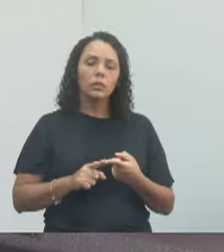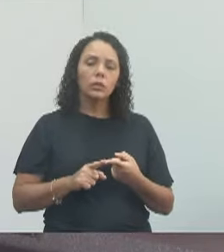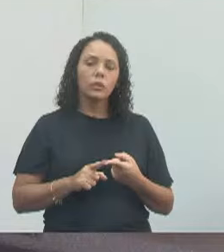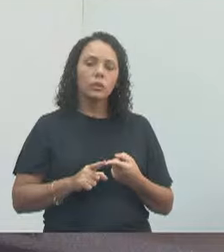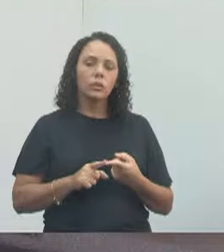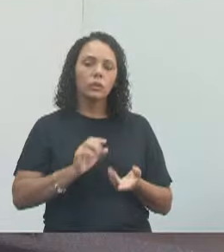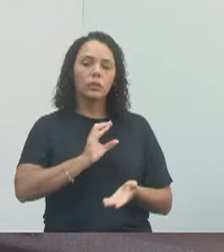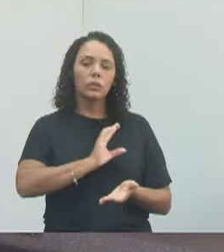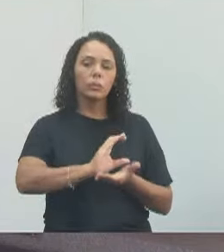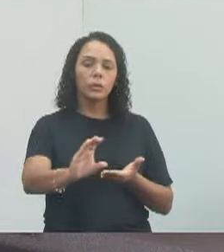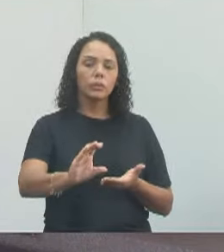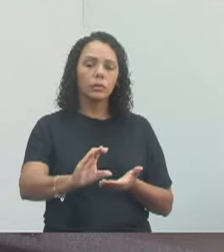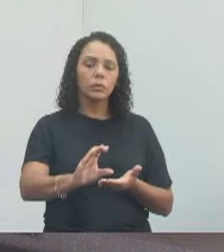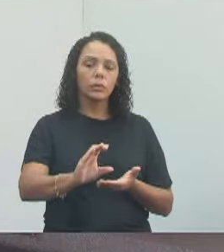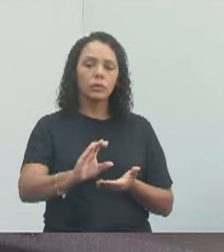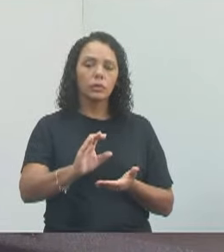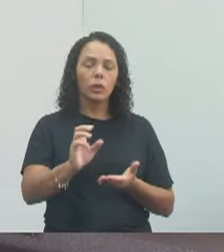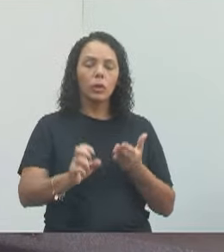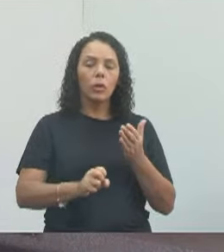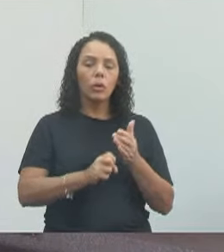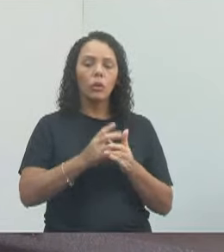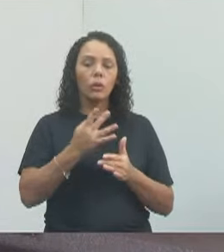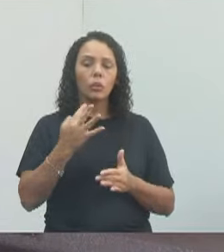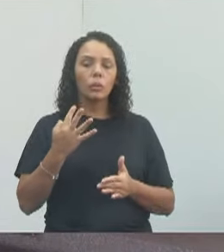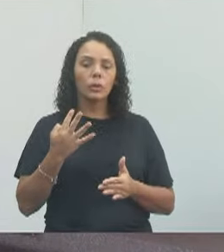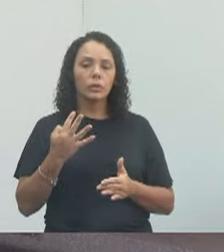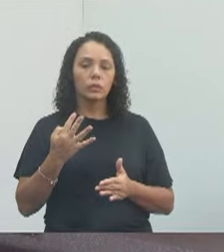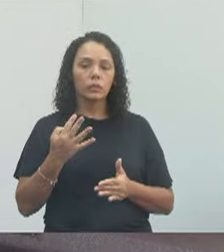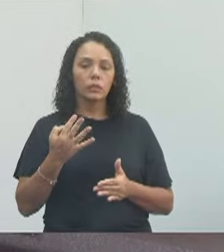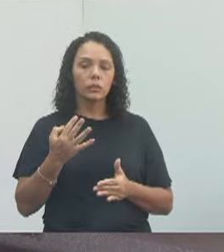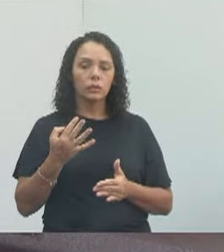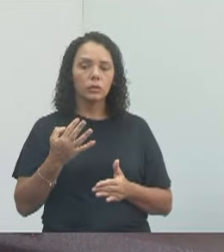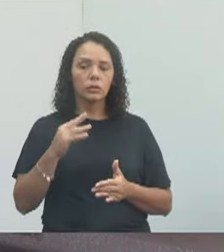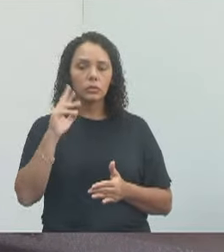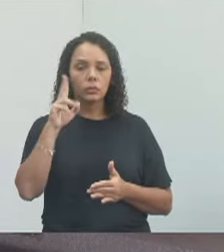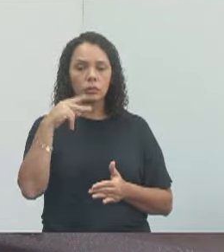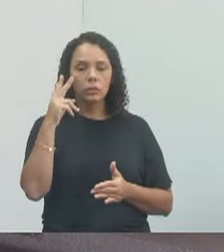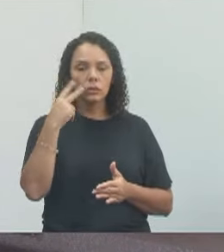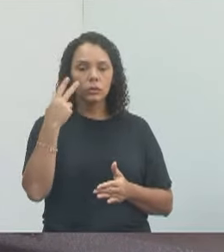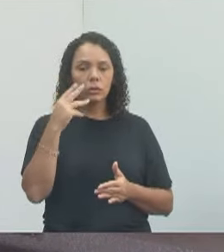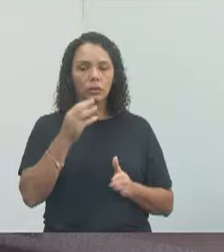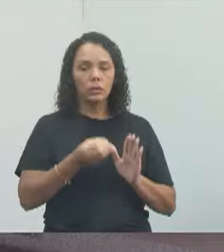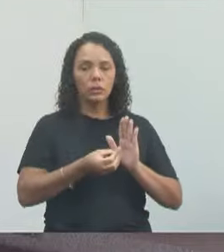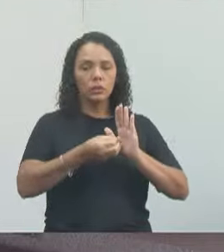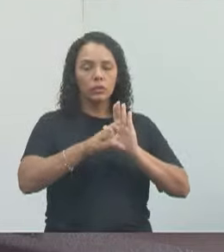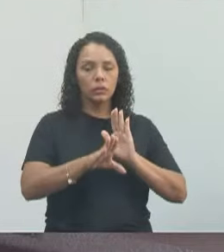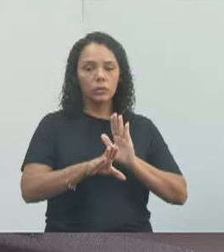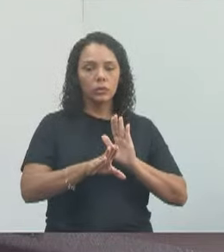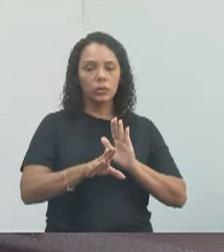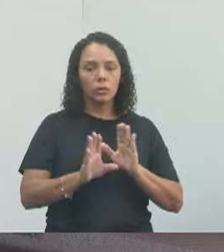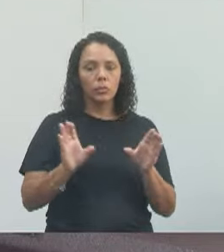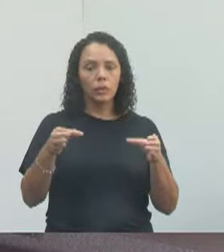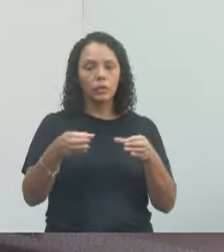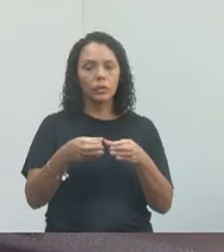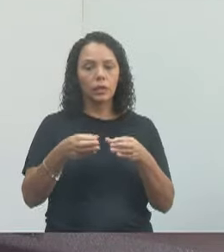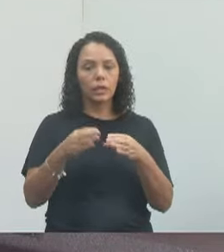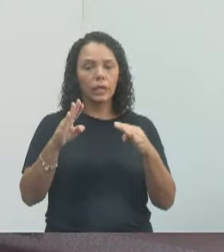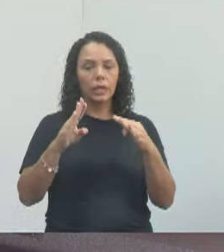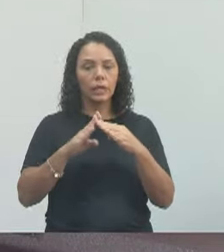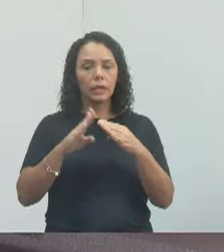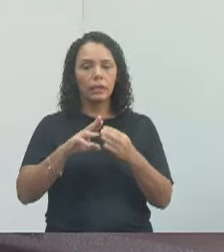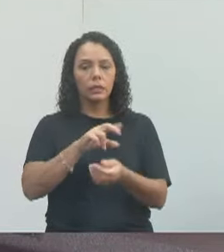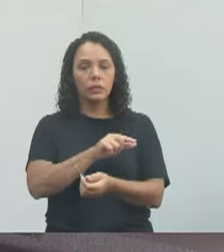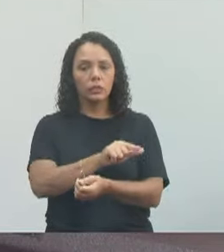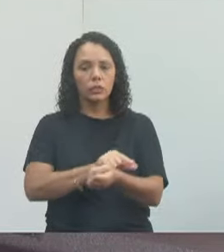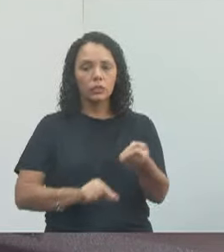emendas impositivas indicadas pelos vereadores desta casa de leis a casa da do curativo favor informar os